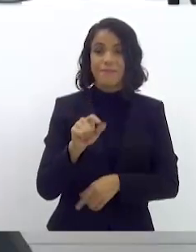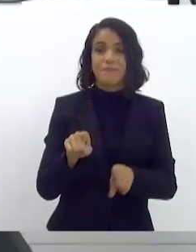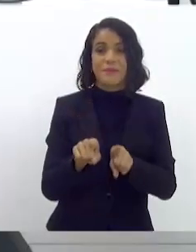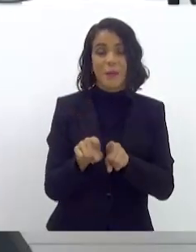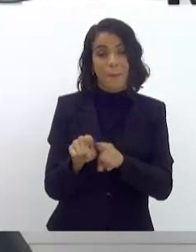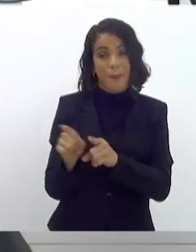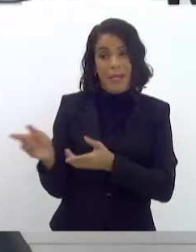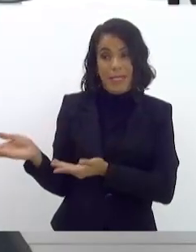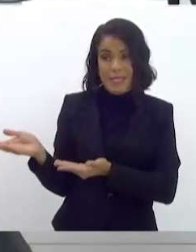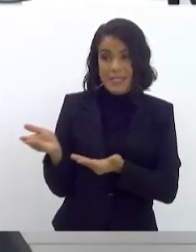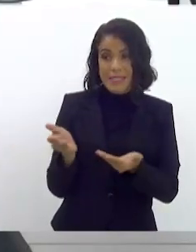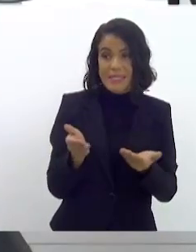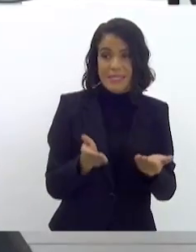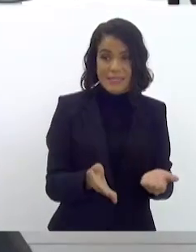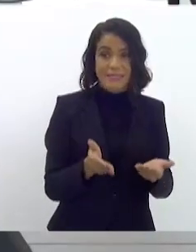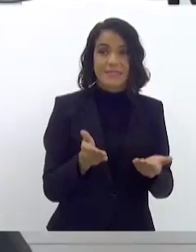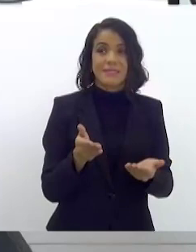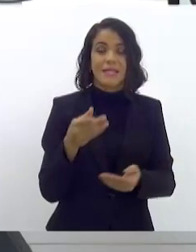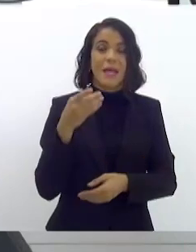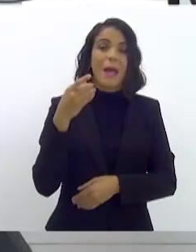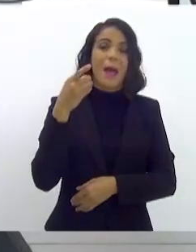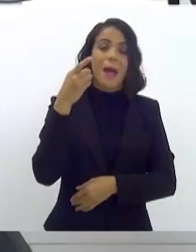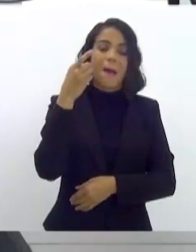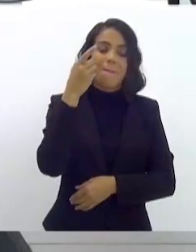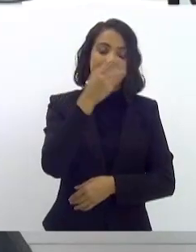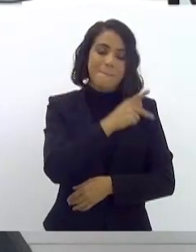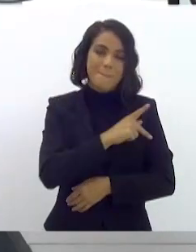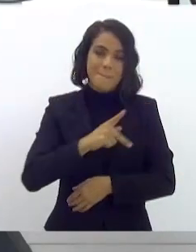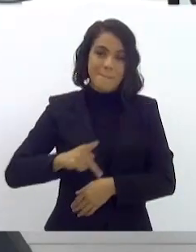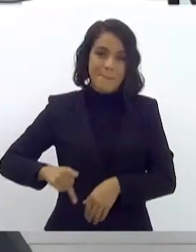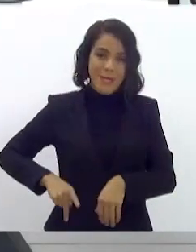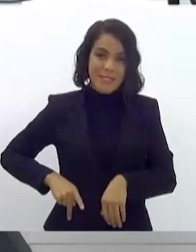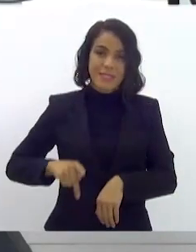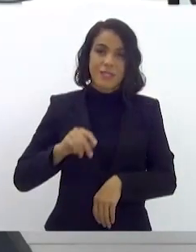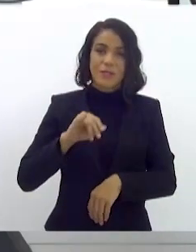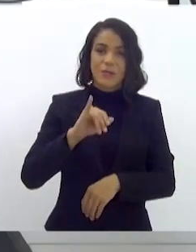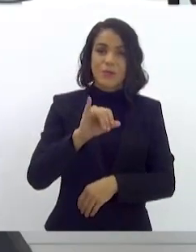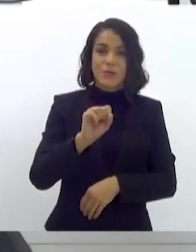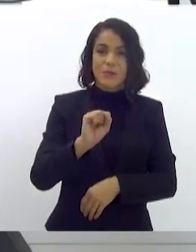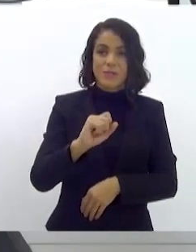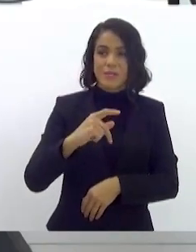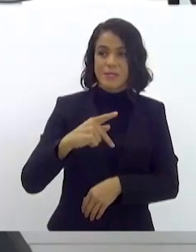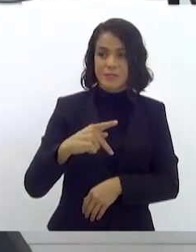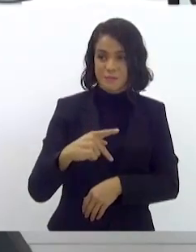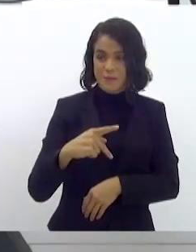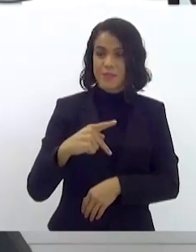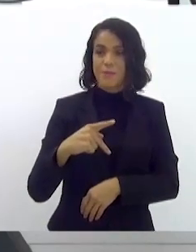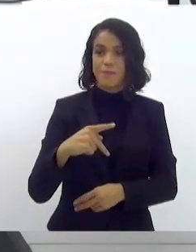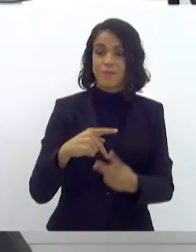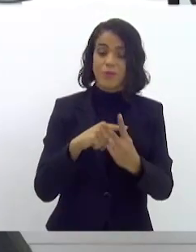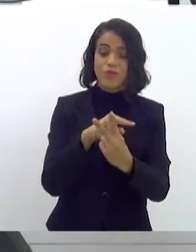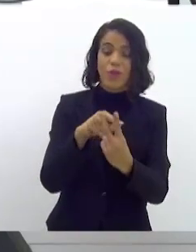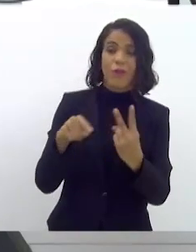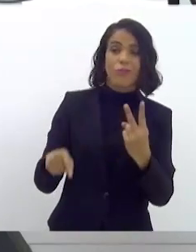pudesse receber a presidente do ISP, porque aí nós já teríamos duas